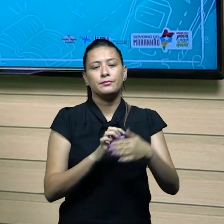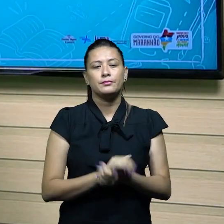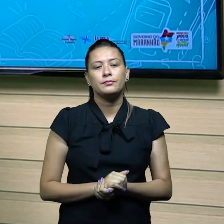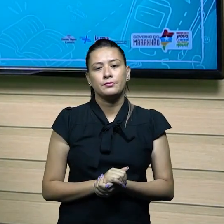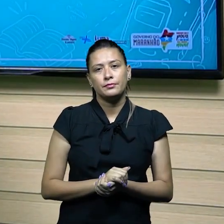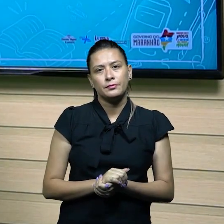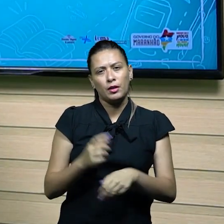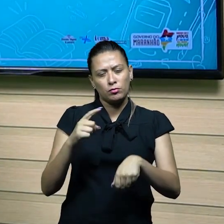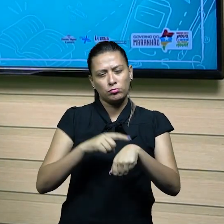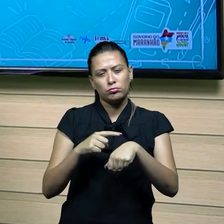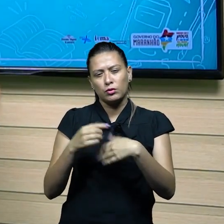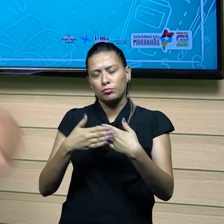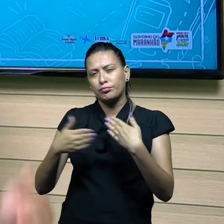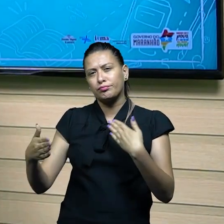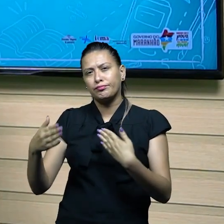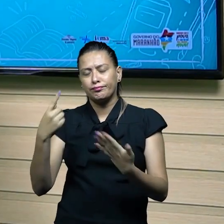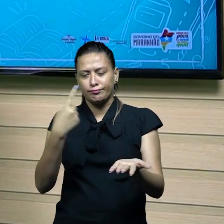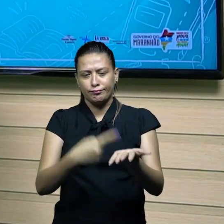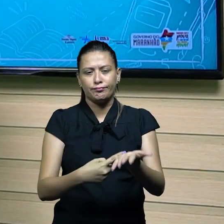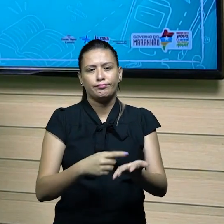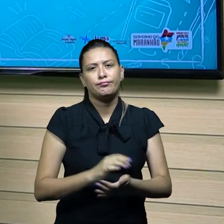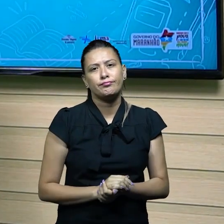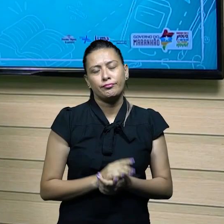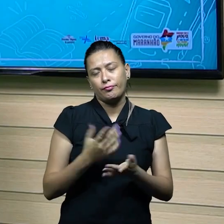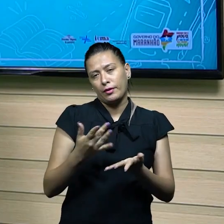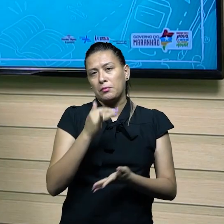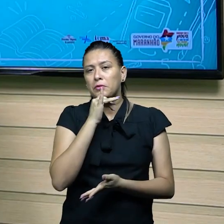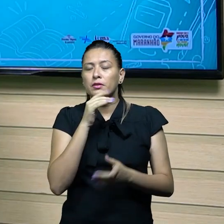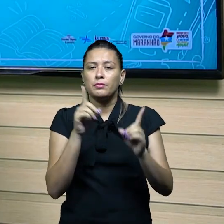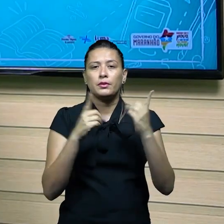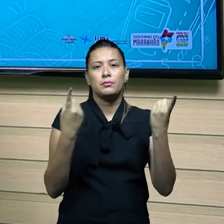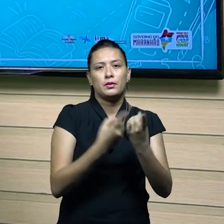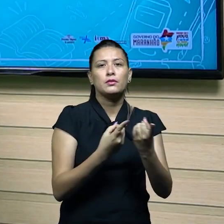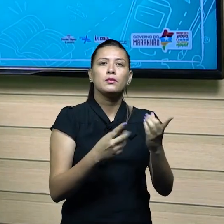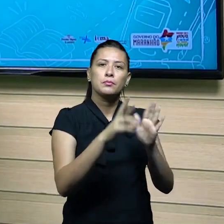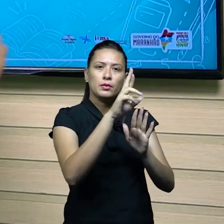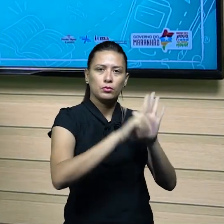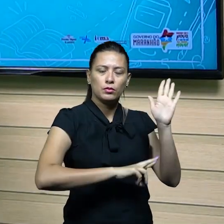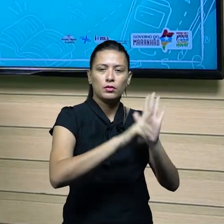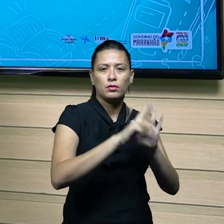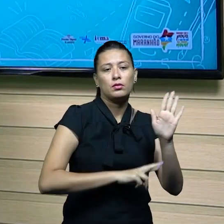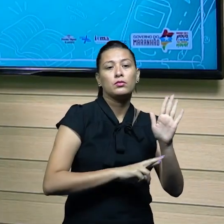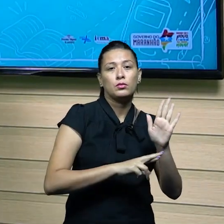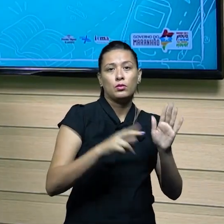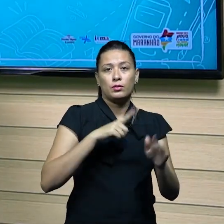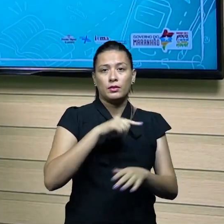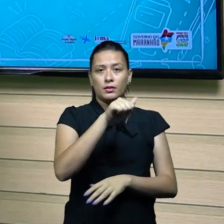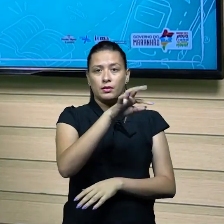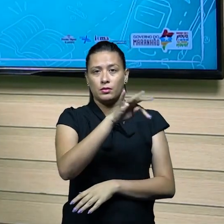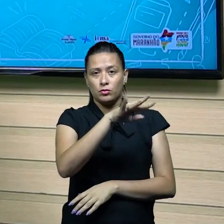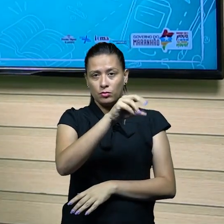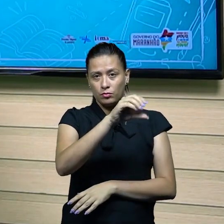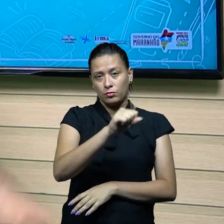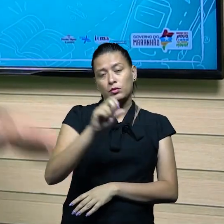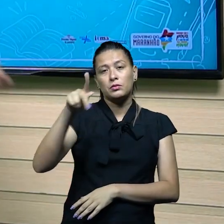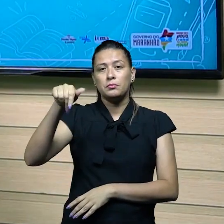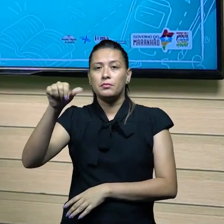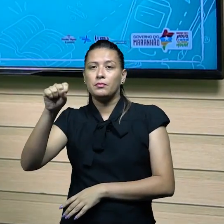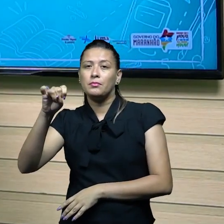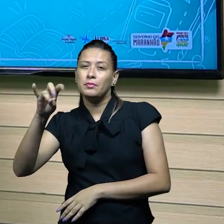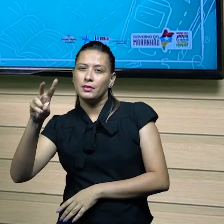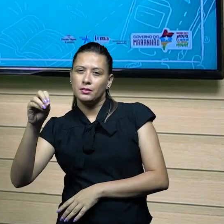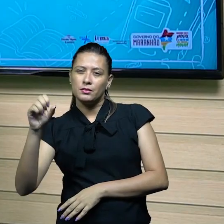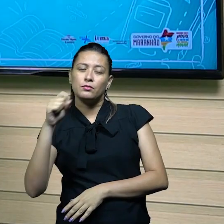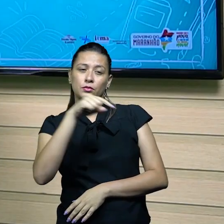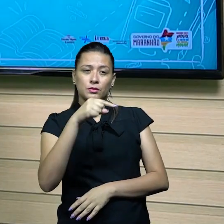relatório dizendo todos os ativos e passivos que eu tive durante um determinado período, diz todos os gastos que eu tive, todo o lucro que eu tive, qual foi a